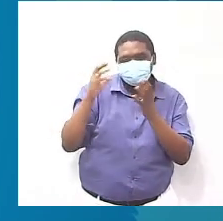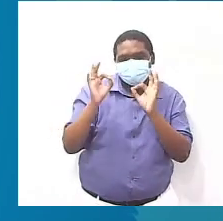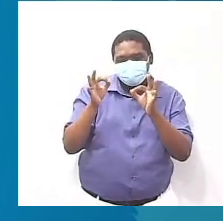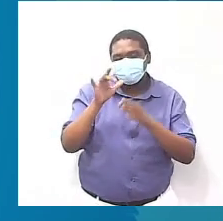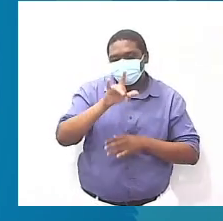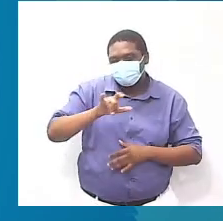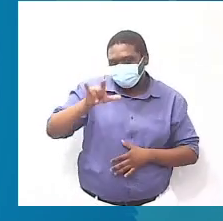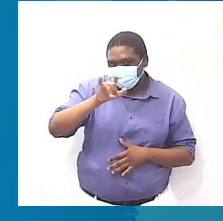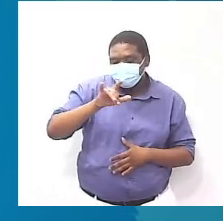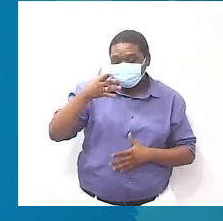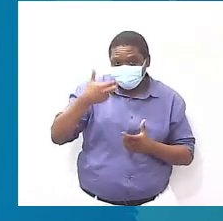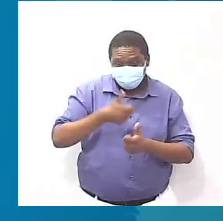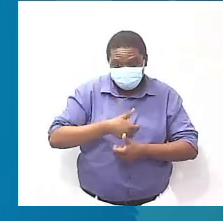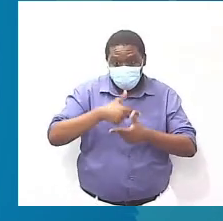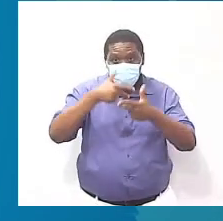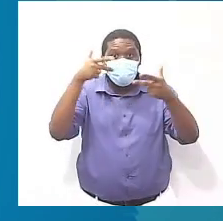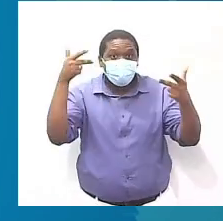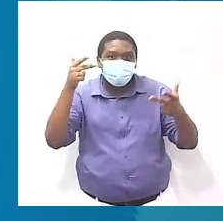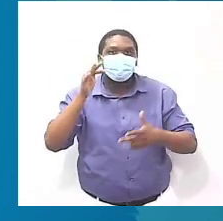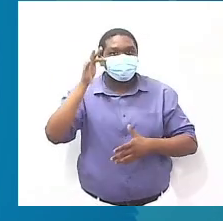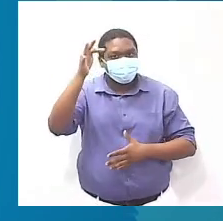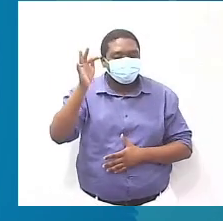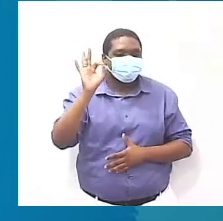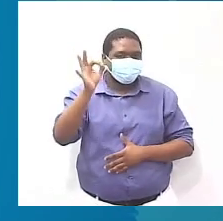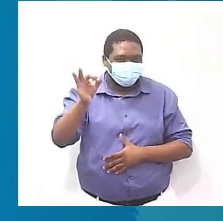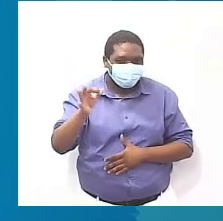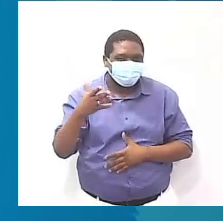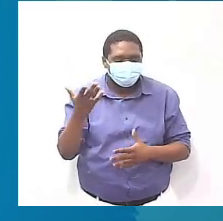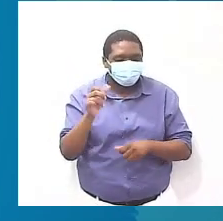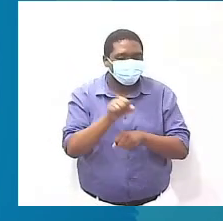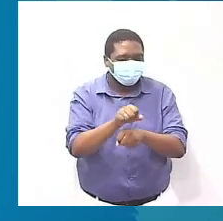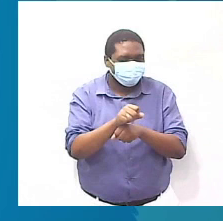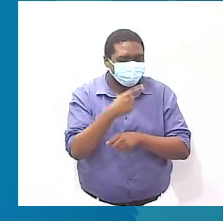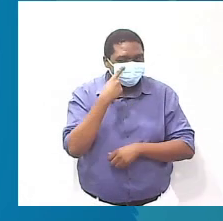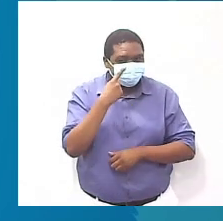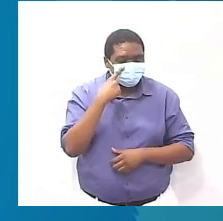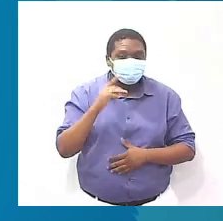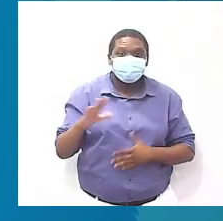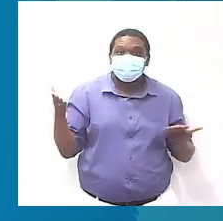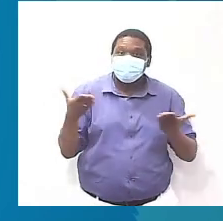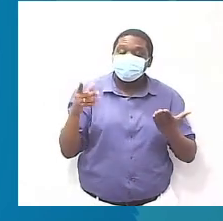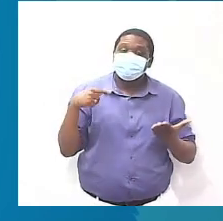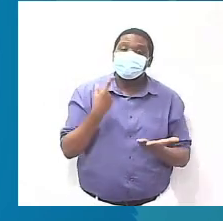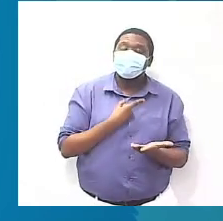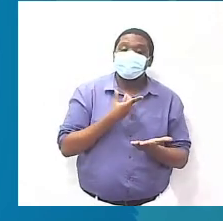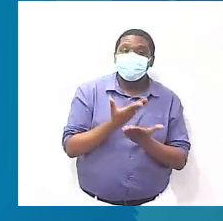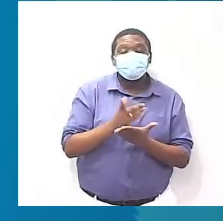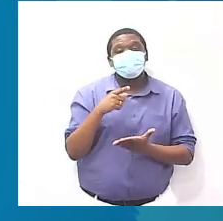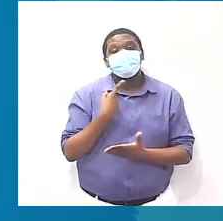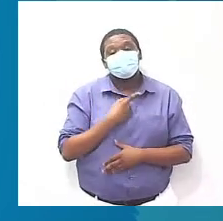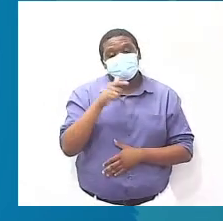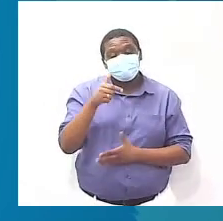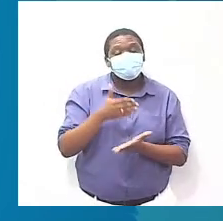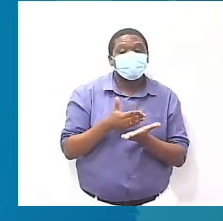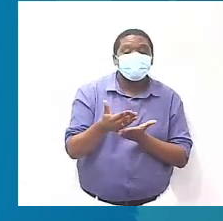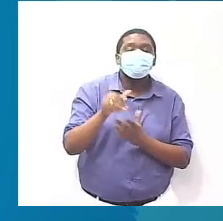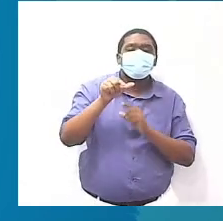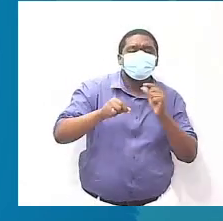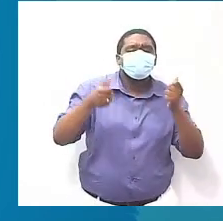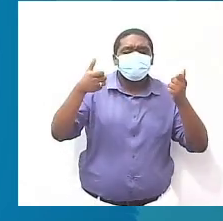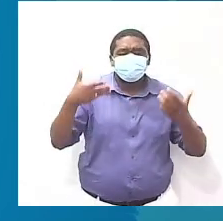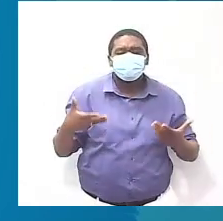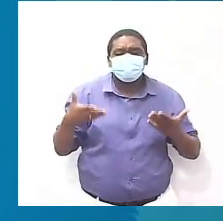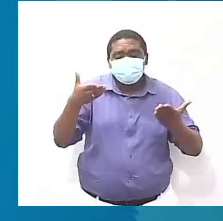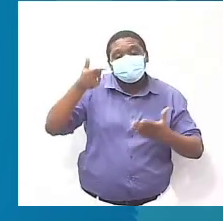bom? Novidade vai vir aí, espera, vai ver. Vamos lá. Nossa aula de hoje, a gente vai começar falando sobre a ideia de